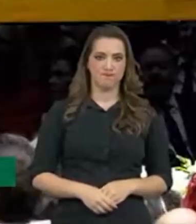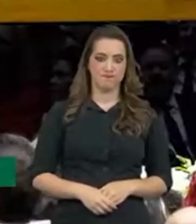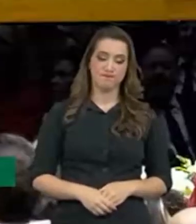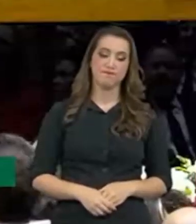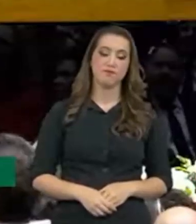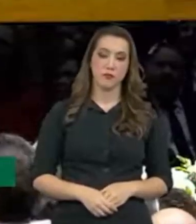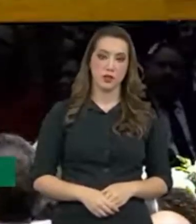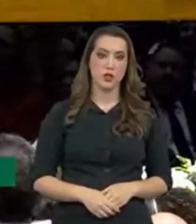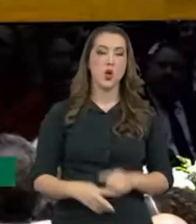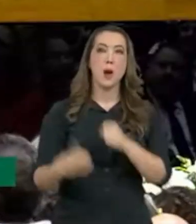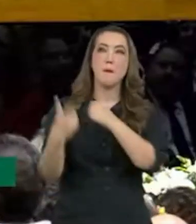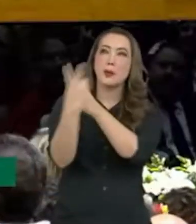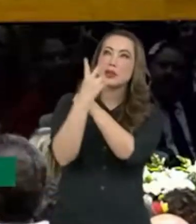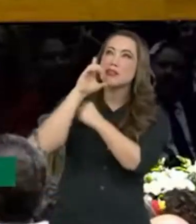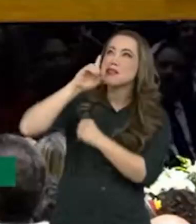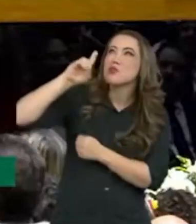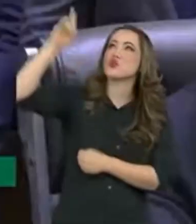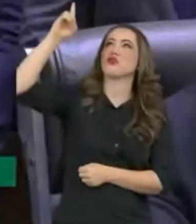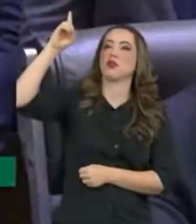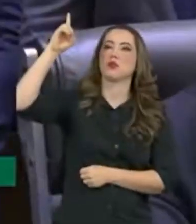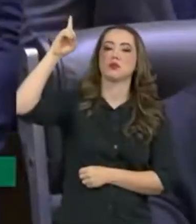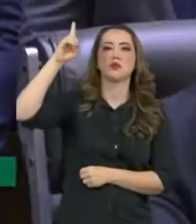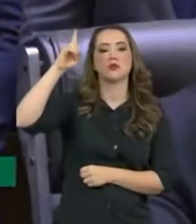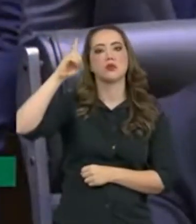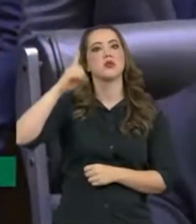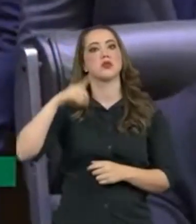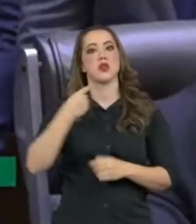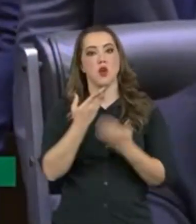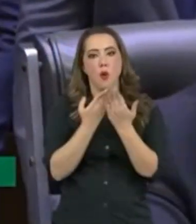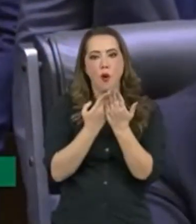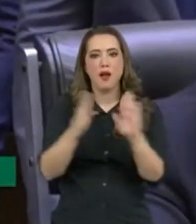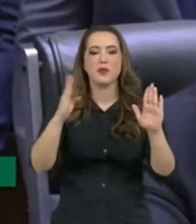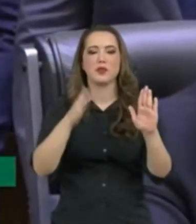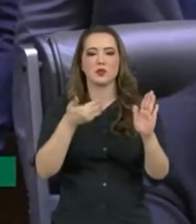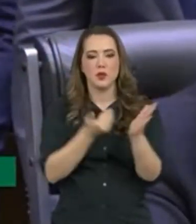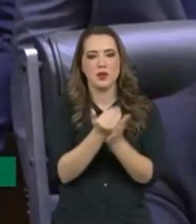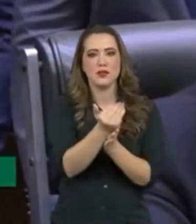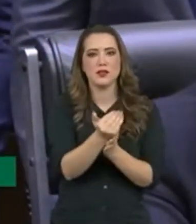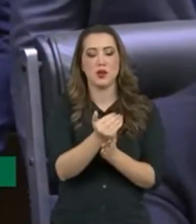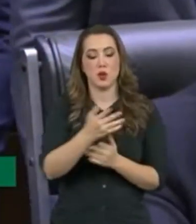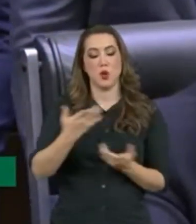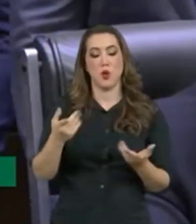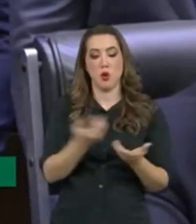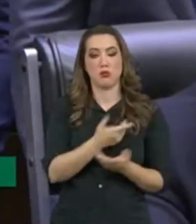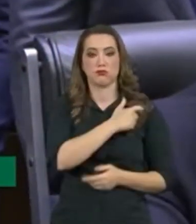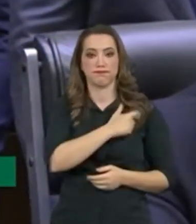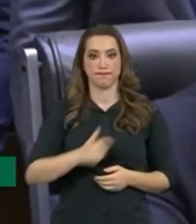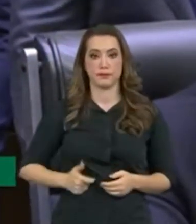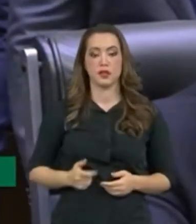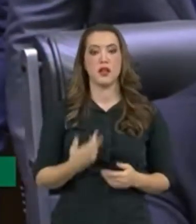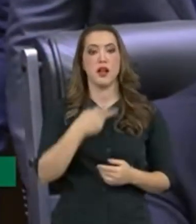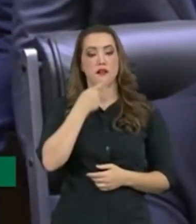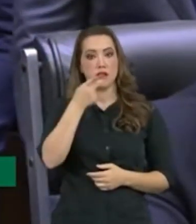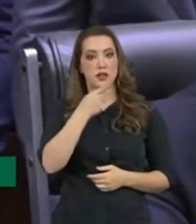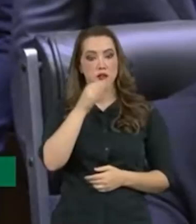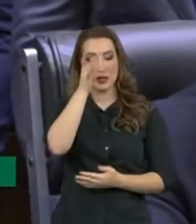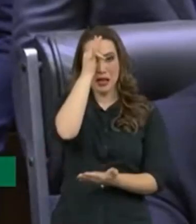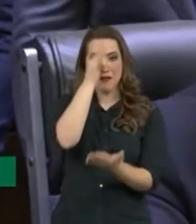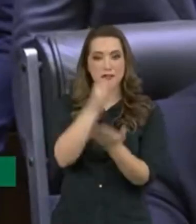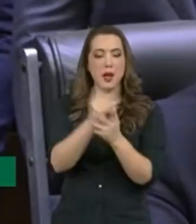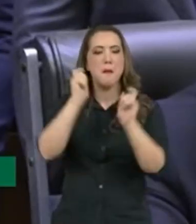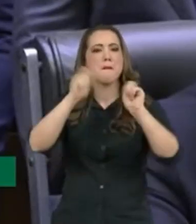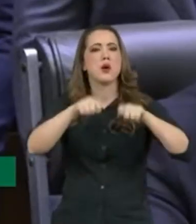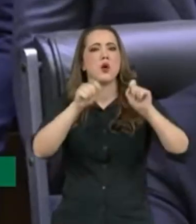Sob a proteção de Deus, inauguro este mandato reafirmando que no Brasil a fé pode